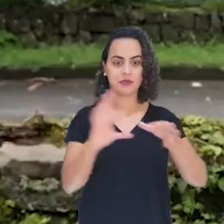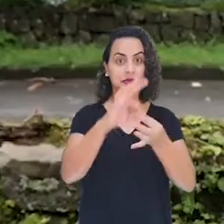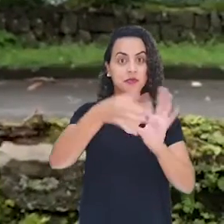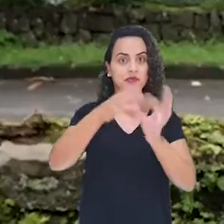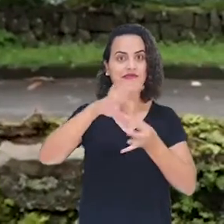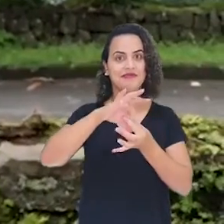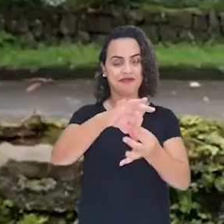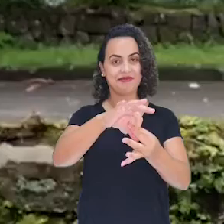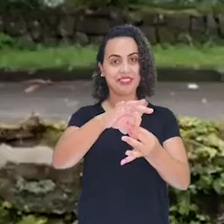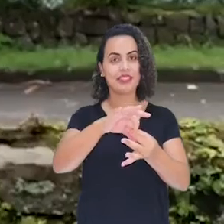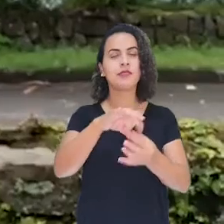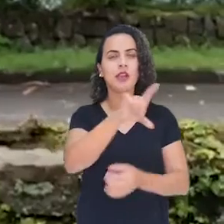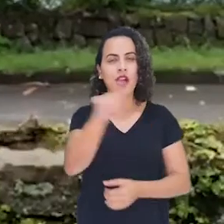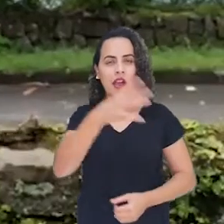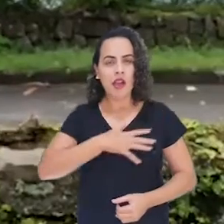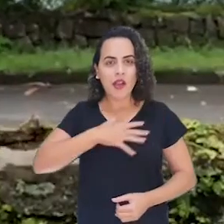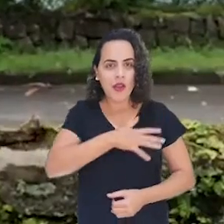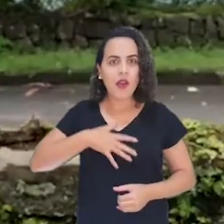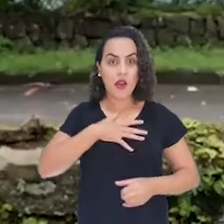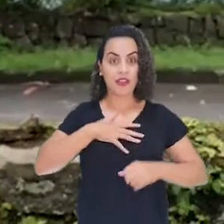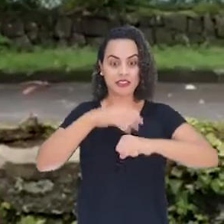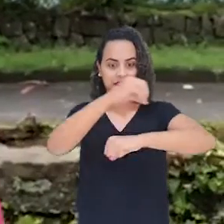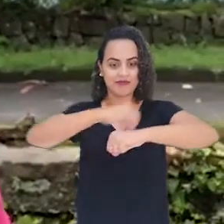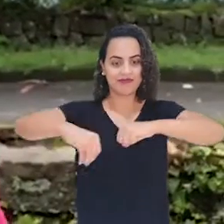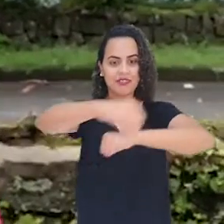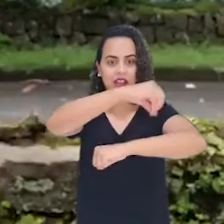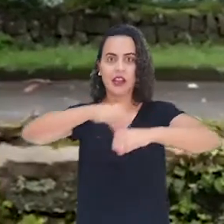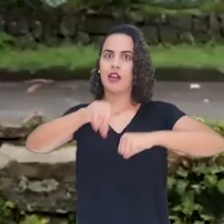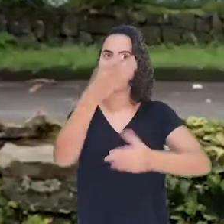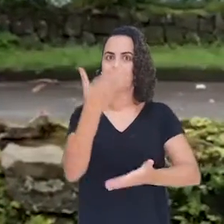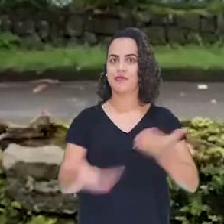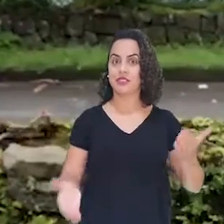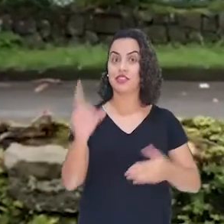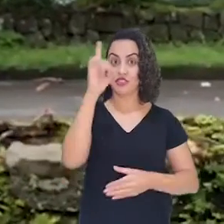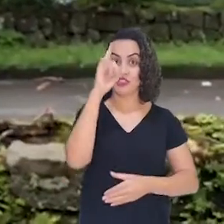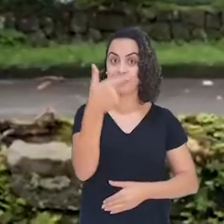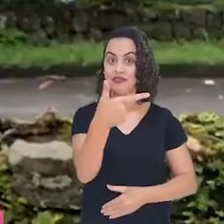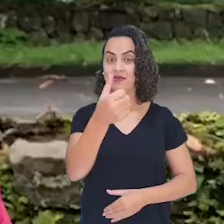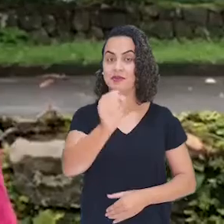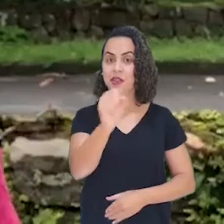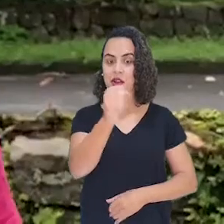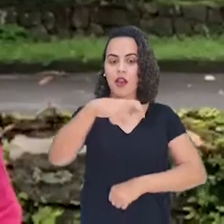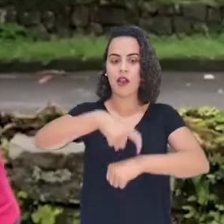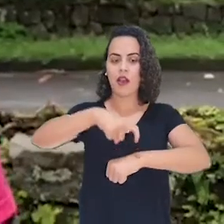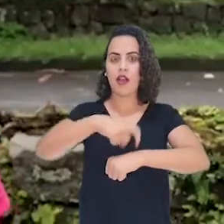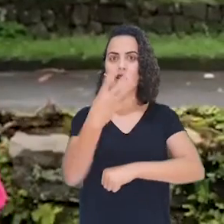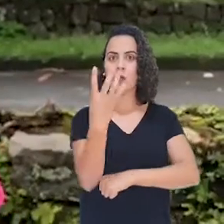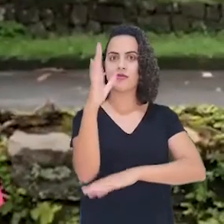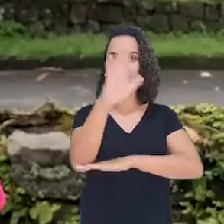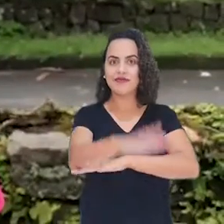Cultura Vamos Brincar. Se você gosta de Sistema Solar, então não pode perder dia 28